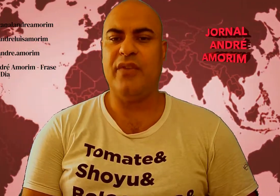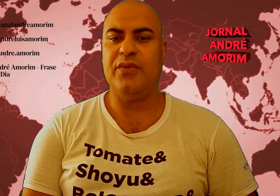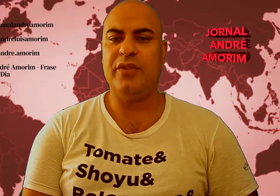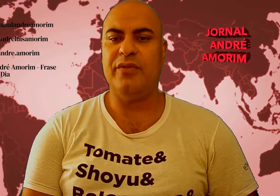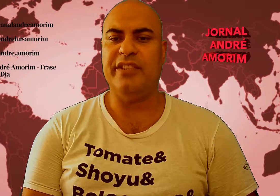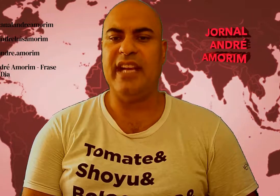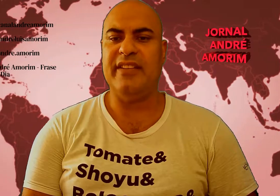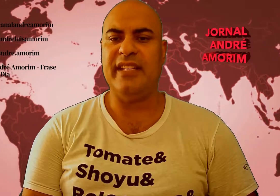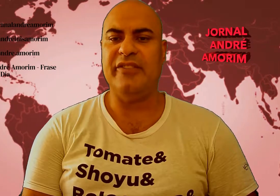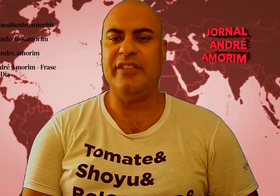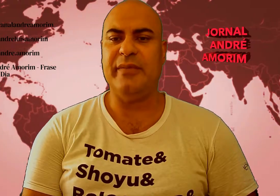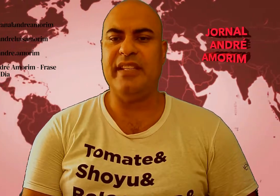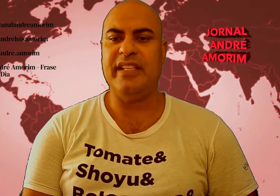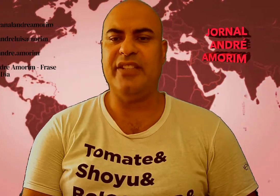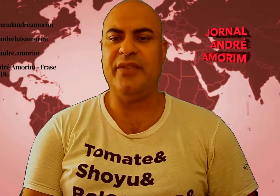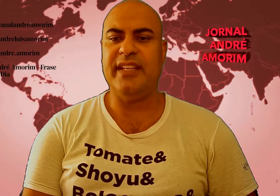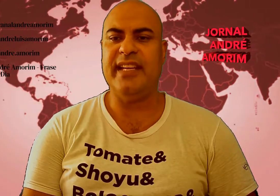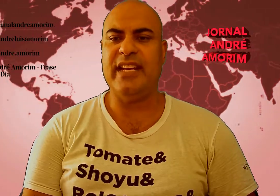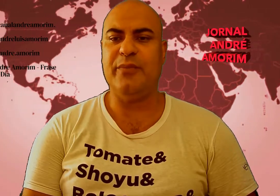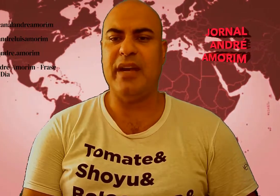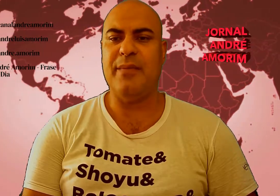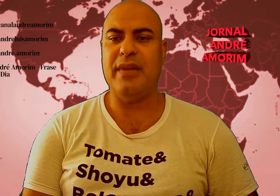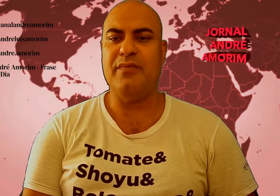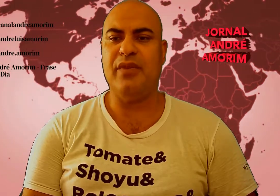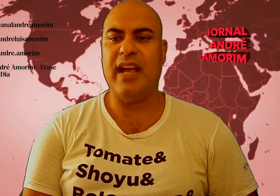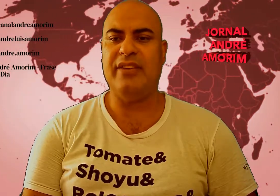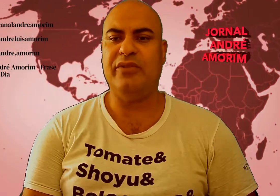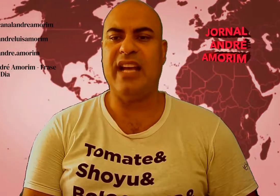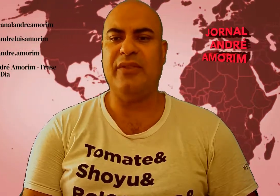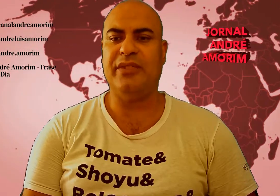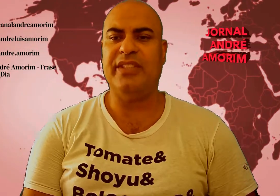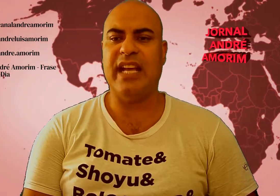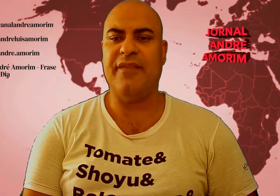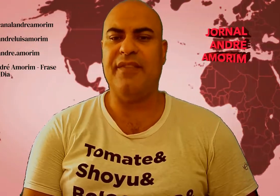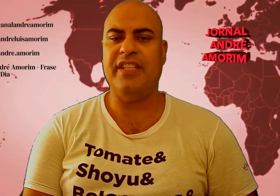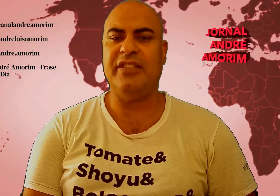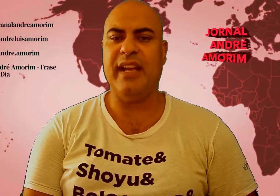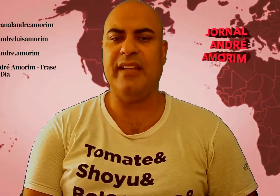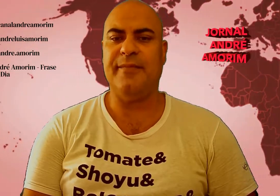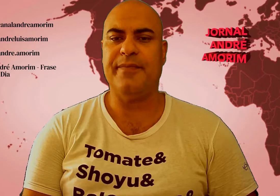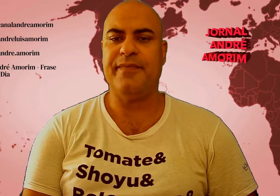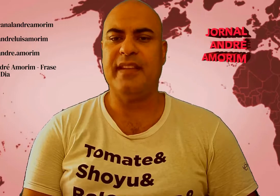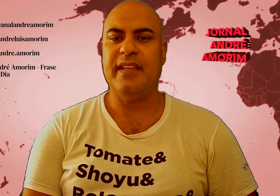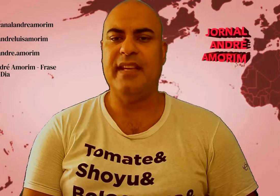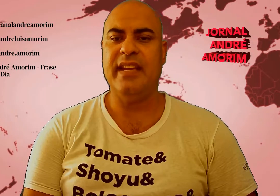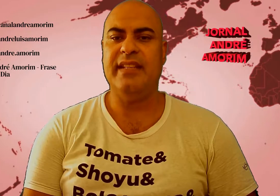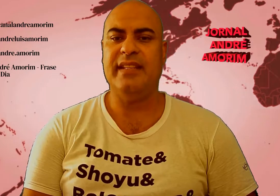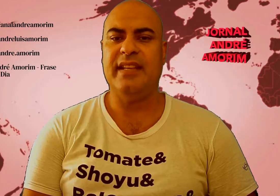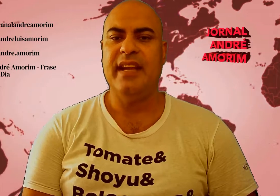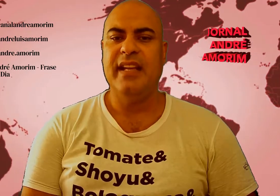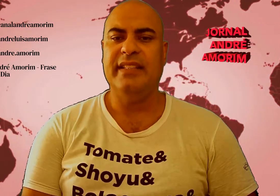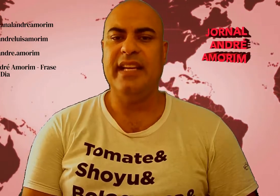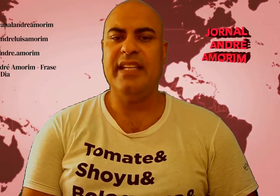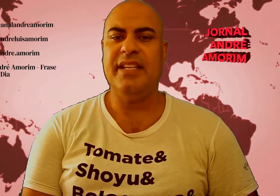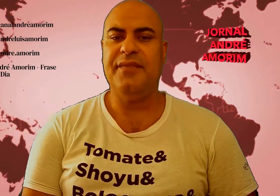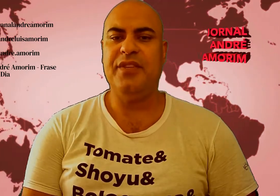Será que software usado em eleições americanas foi criado para manipular resultados na Venezuela? E